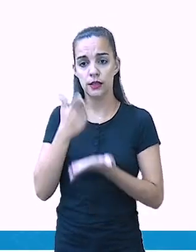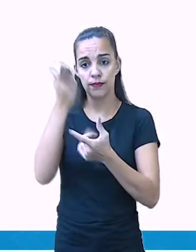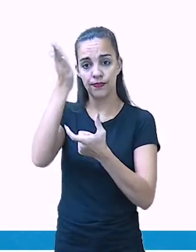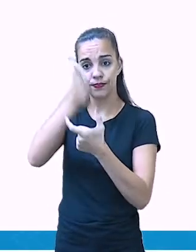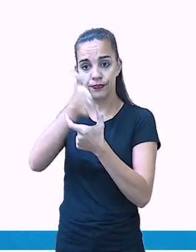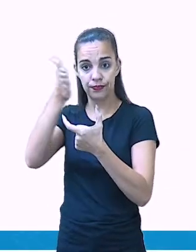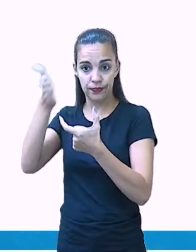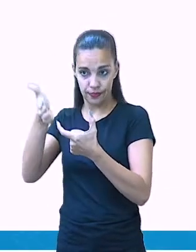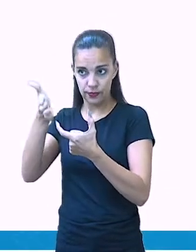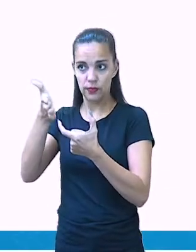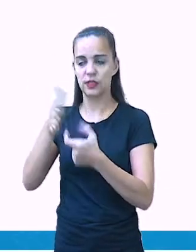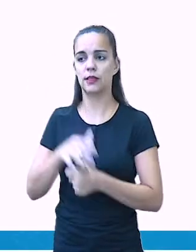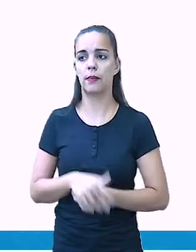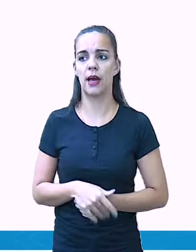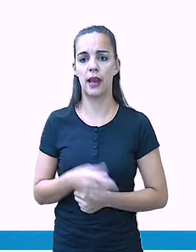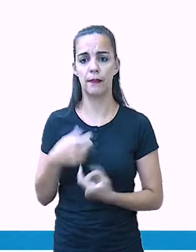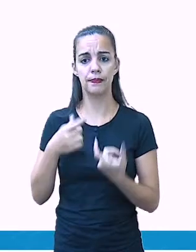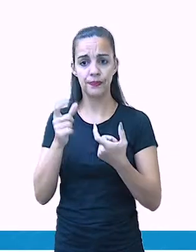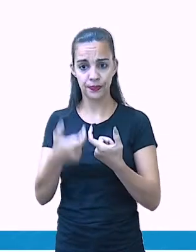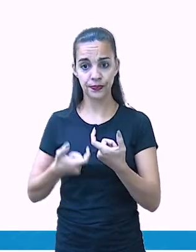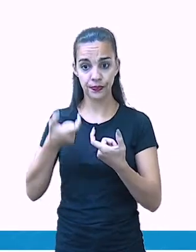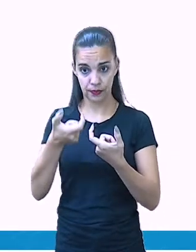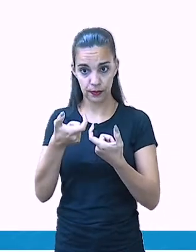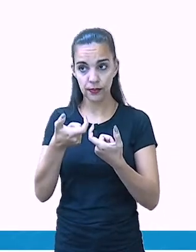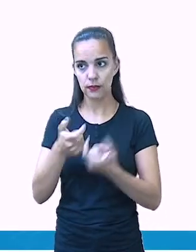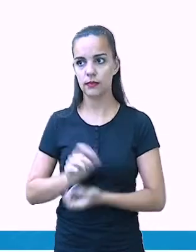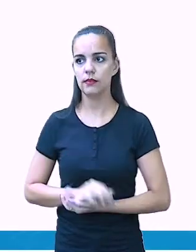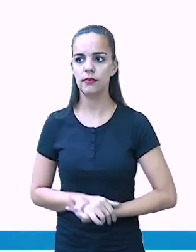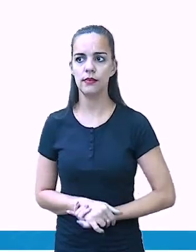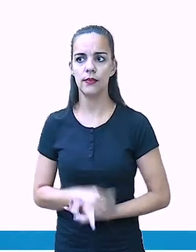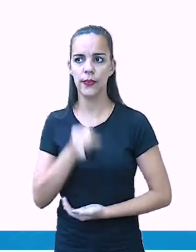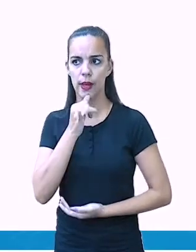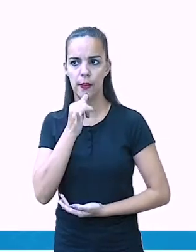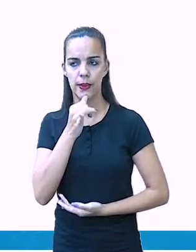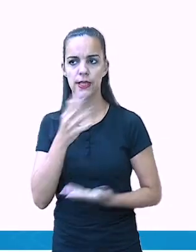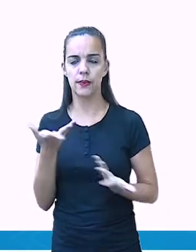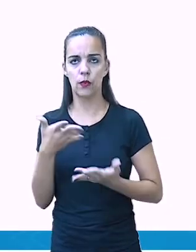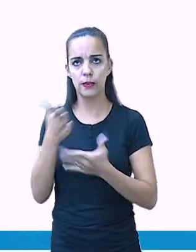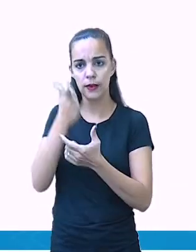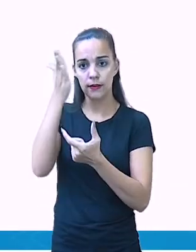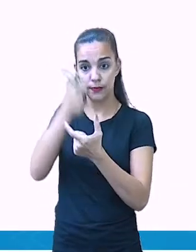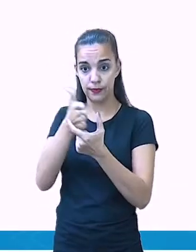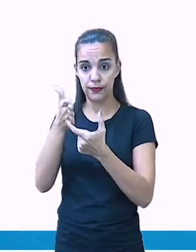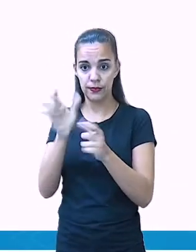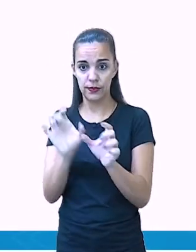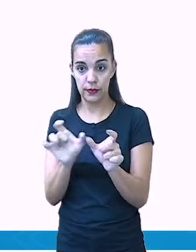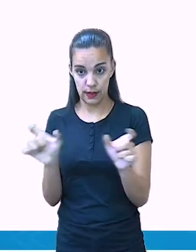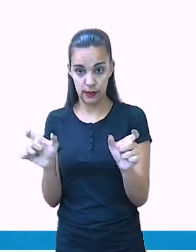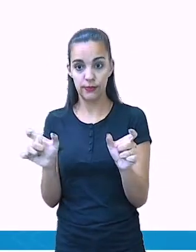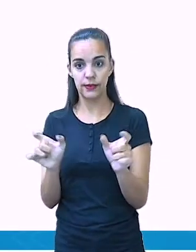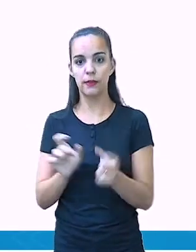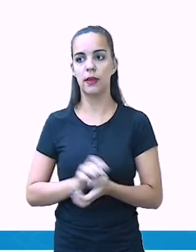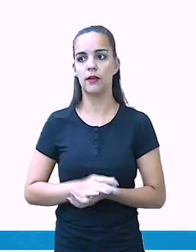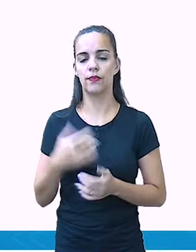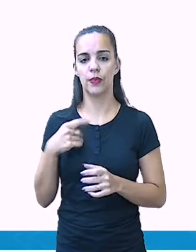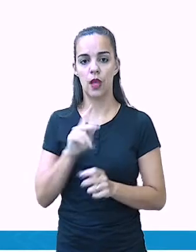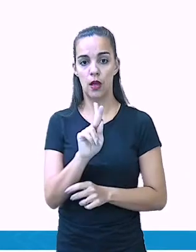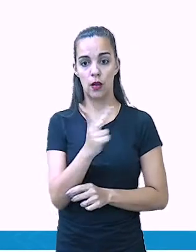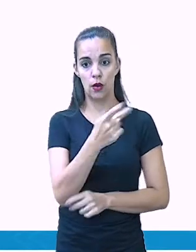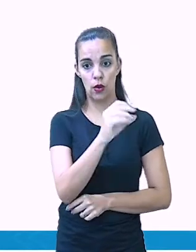gente fala um pouco mais devagar. Então, quando eu vou separar essa palavra hoje em sílabas, eu falo